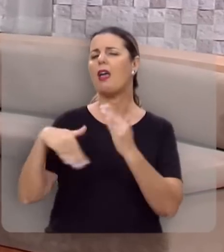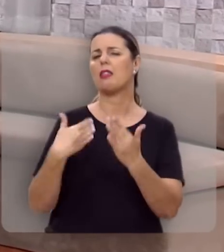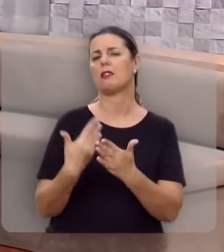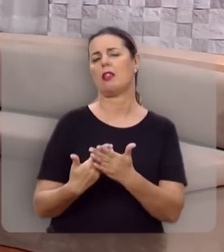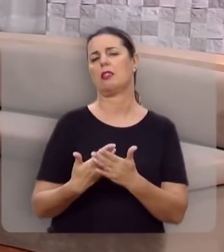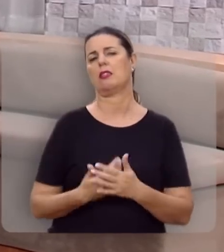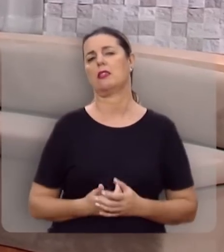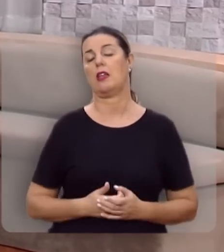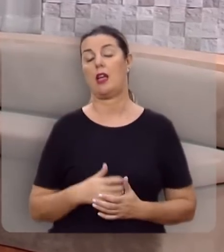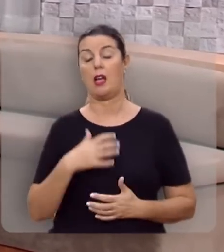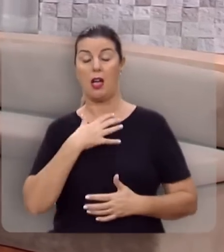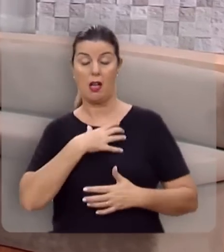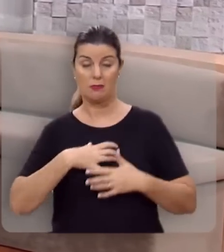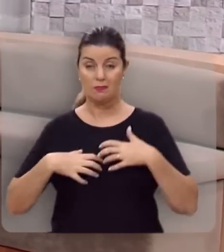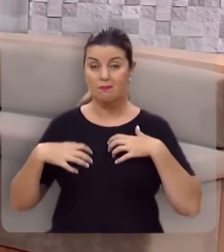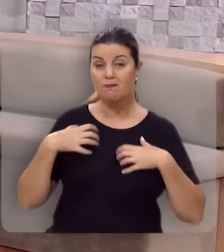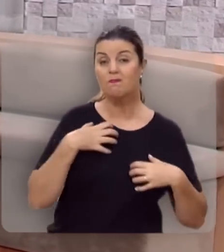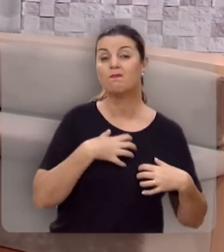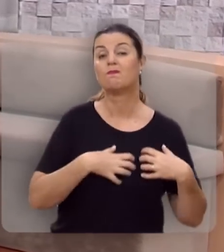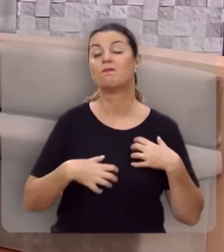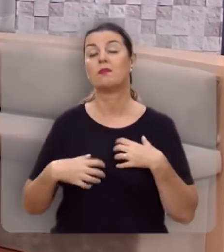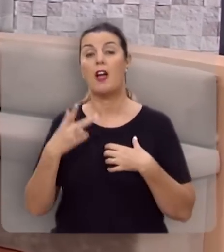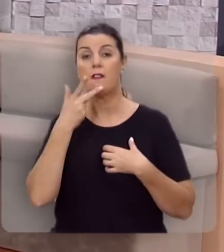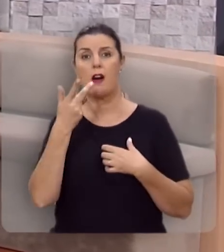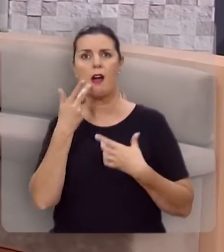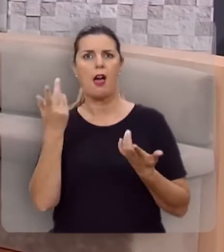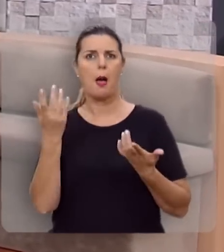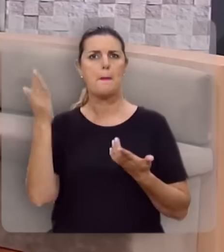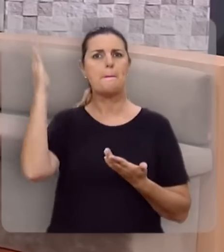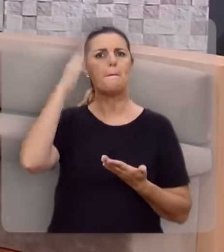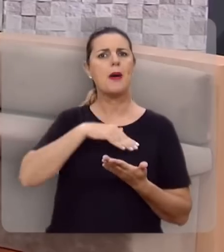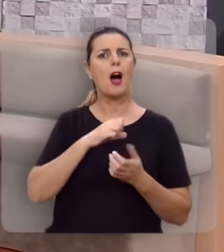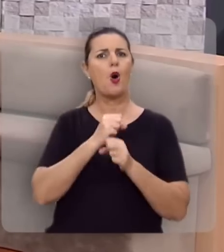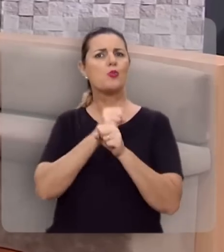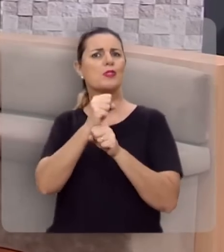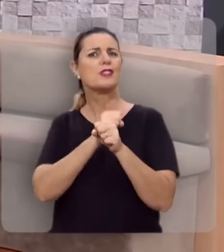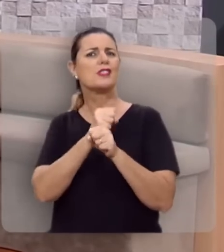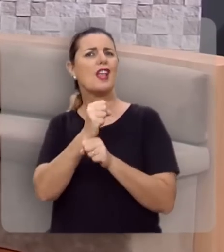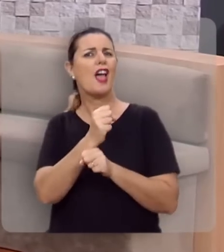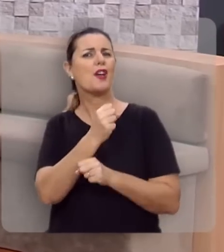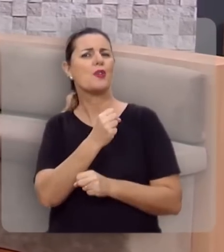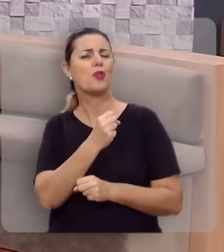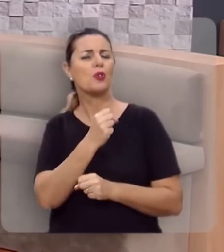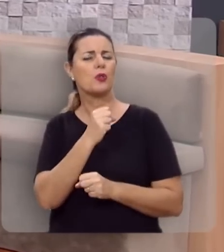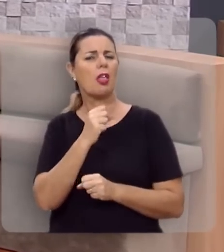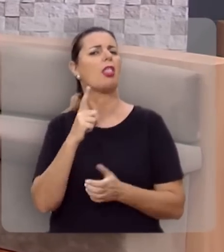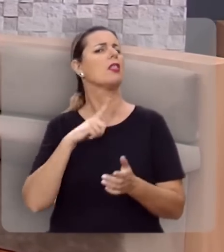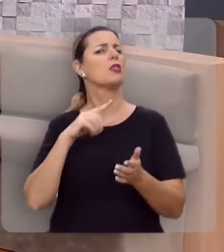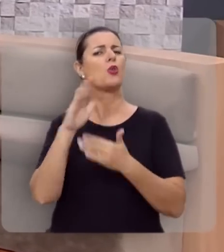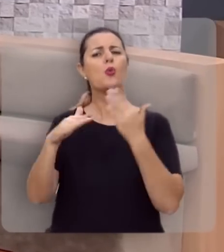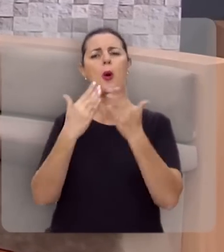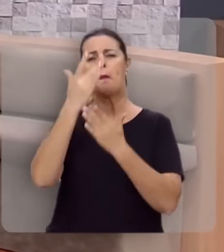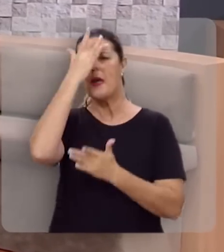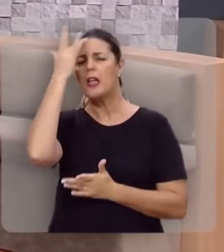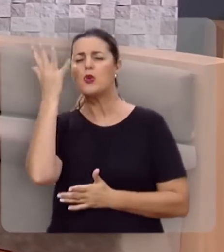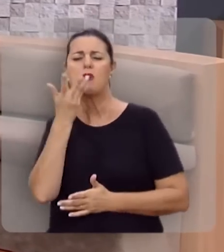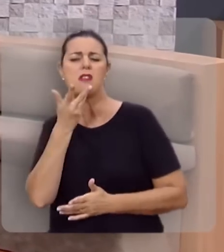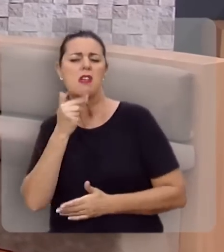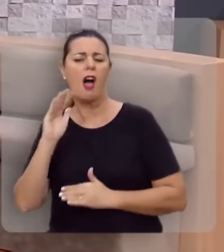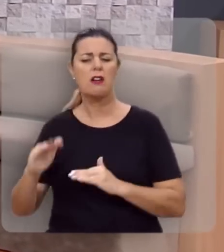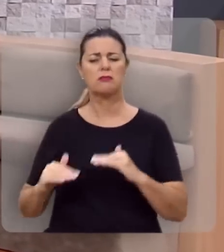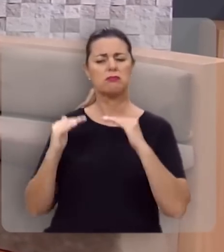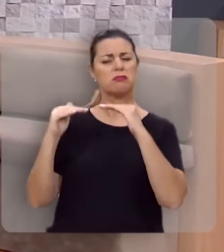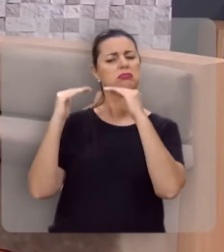isso, a ansiedade, conhecida como o mal do século, que atinge todas as faixas etárias, todos